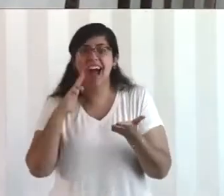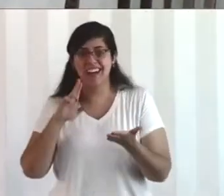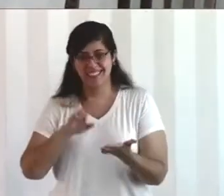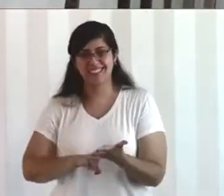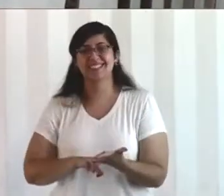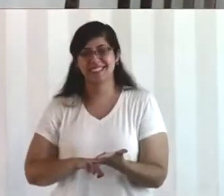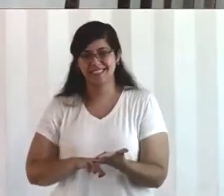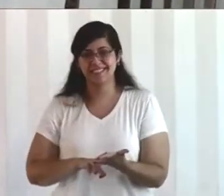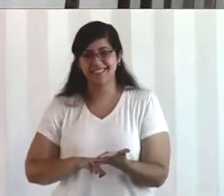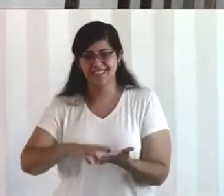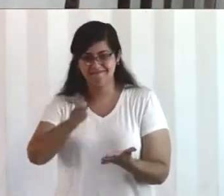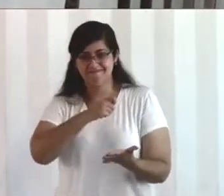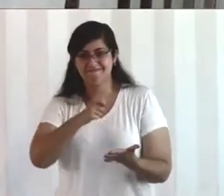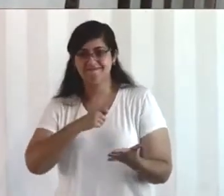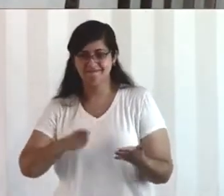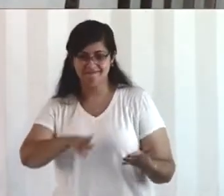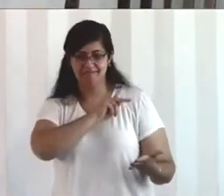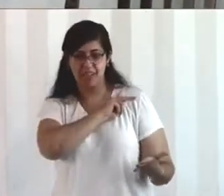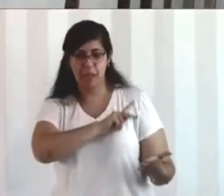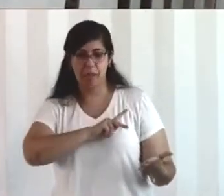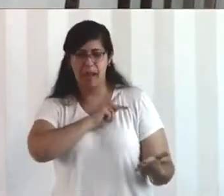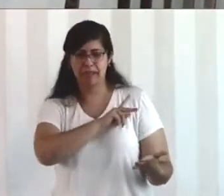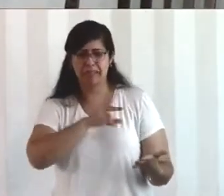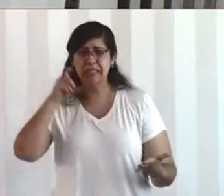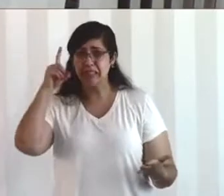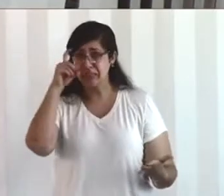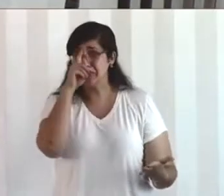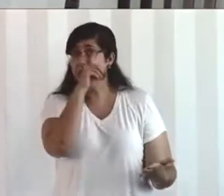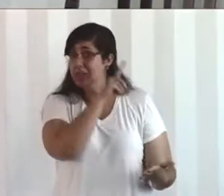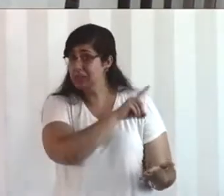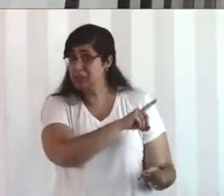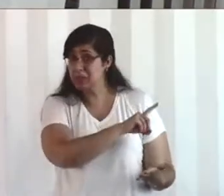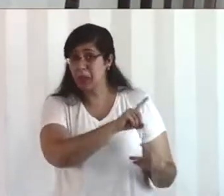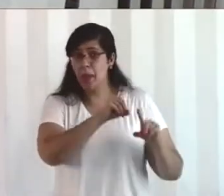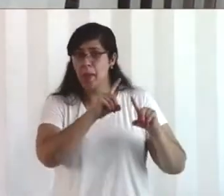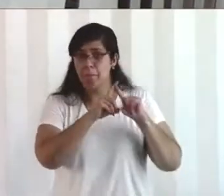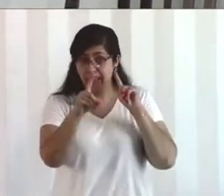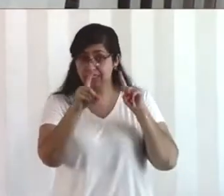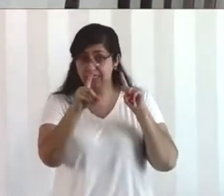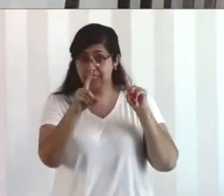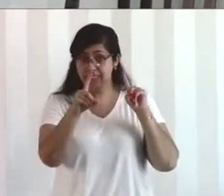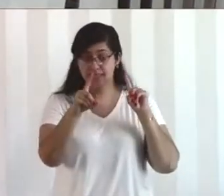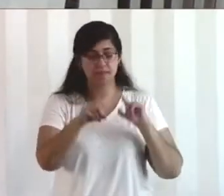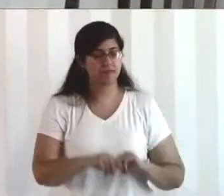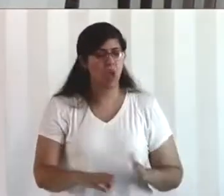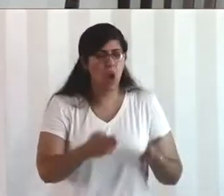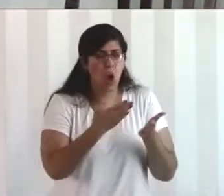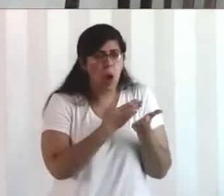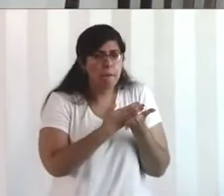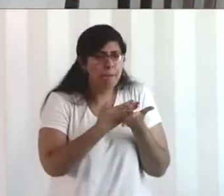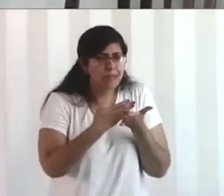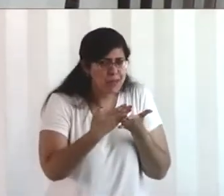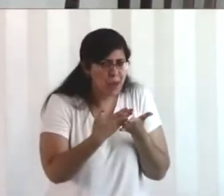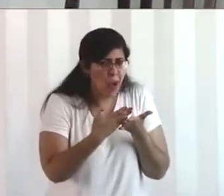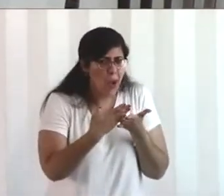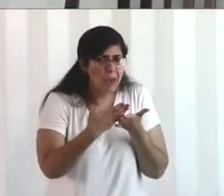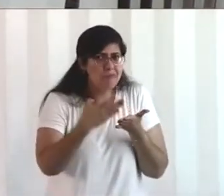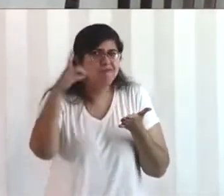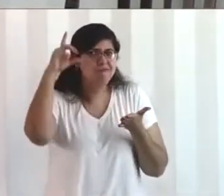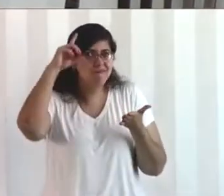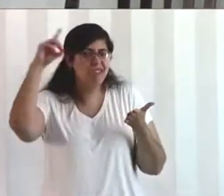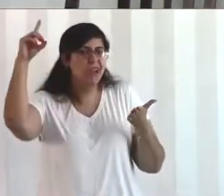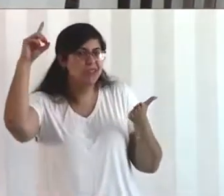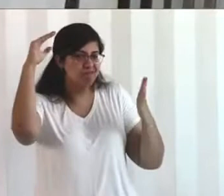Não foi uma igreja fácil, foi uma igreja muito difícil, mas ela nasceu de um propósito de Deus. O